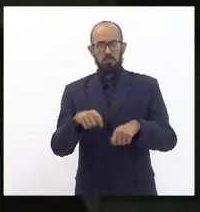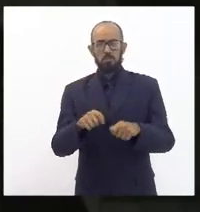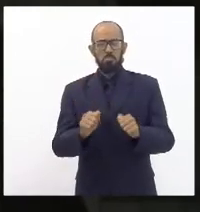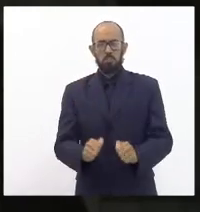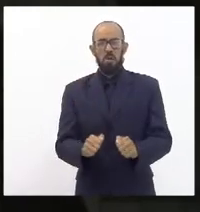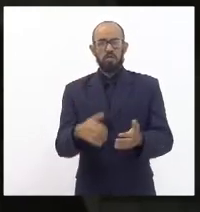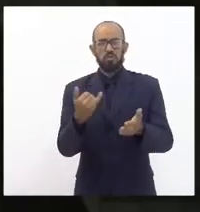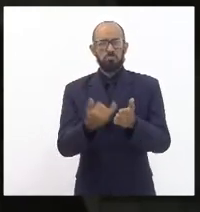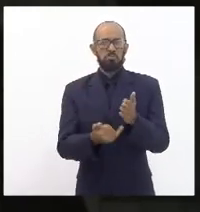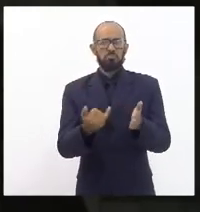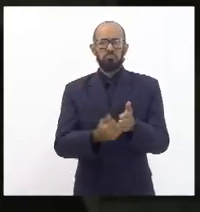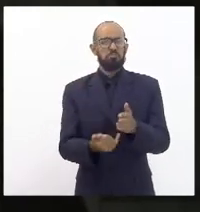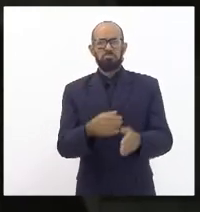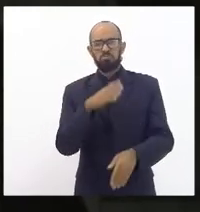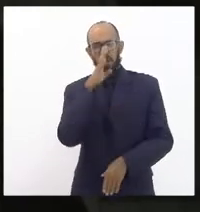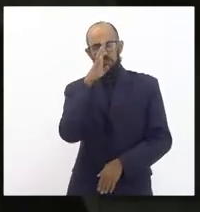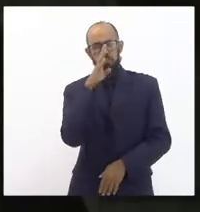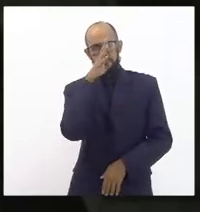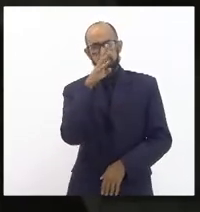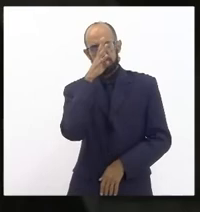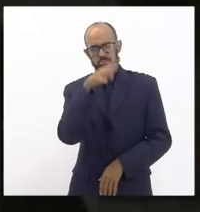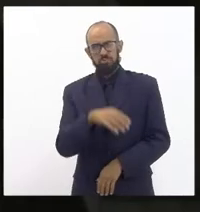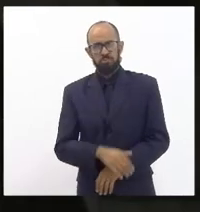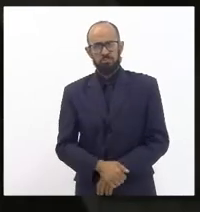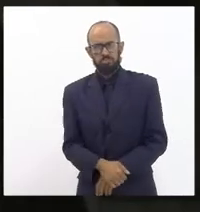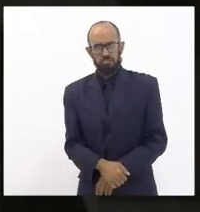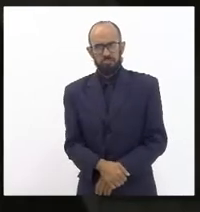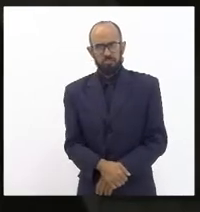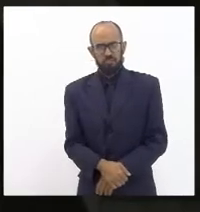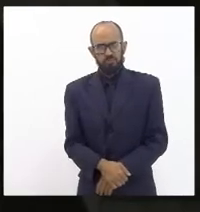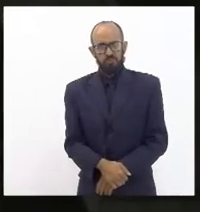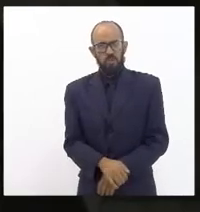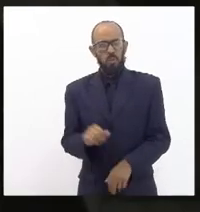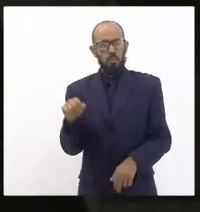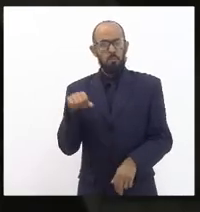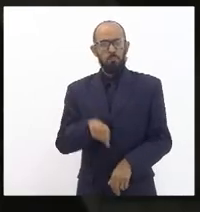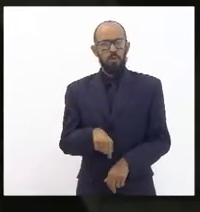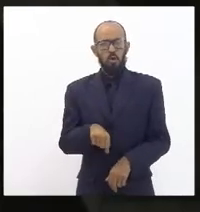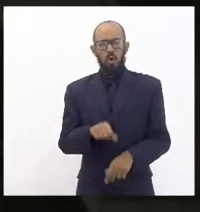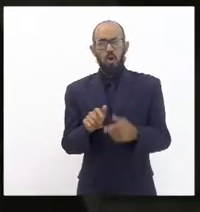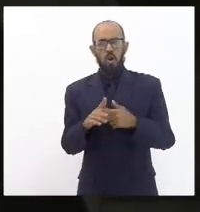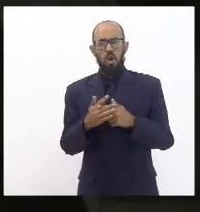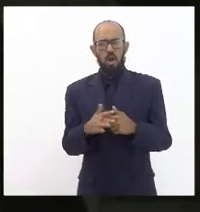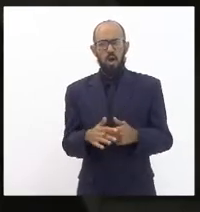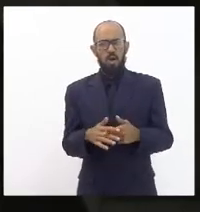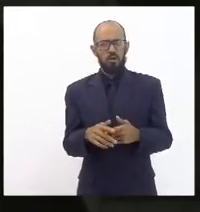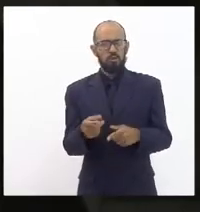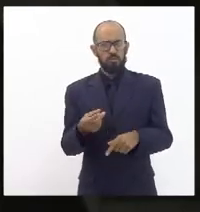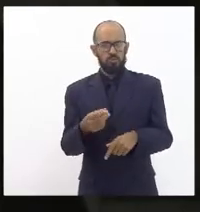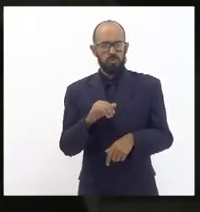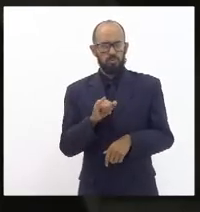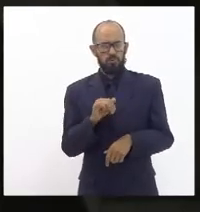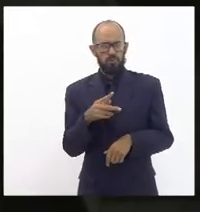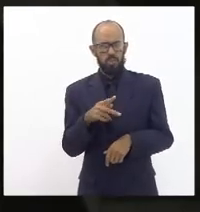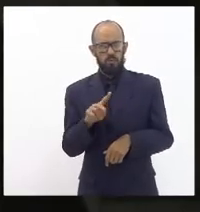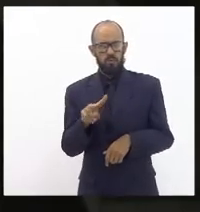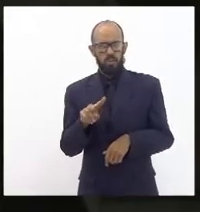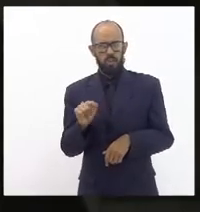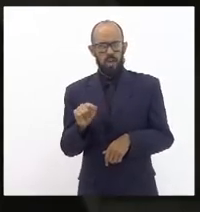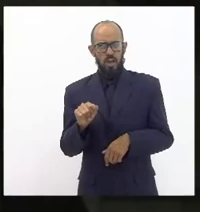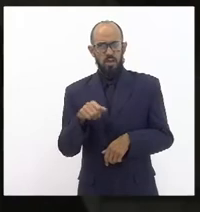veículo à vontade o maior ver maior reajustamento de PVA